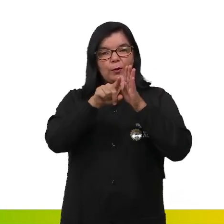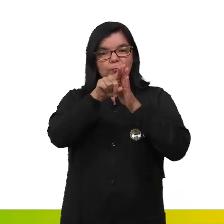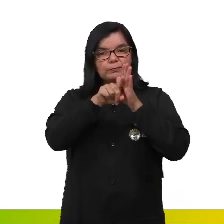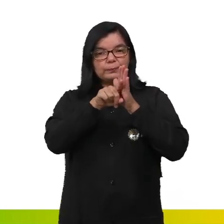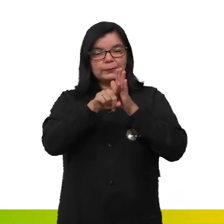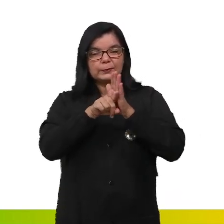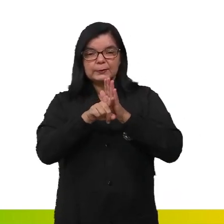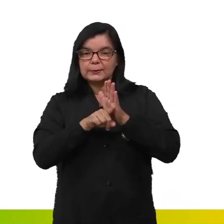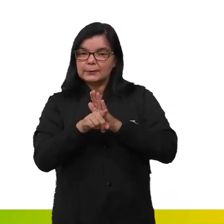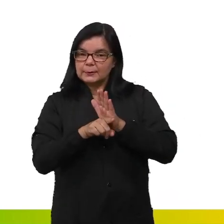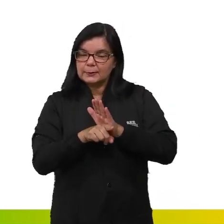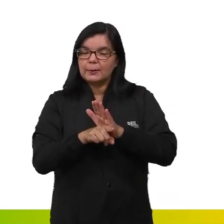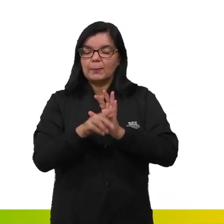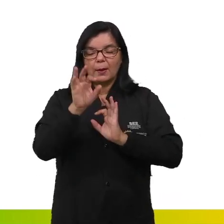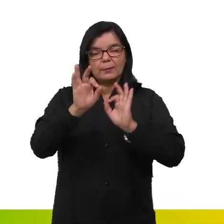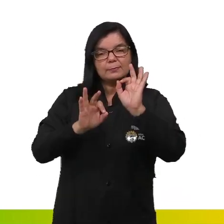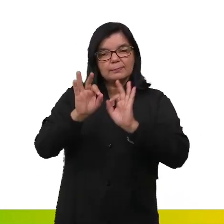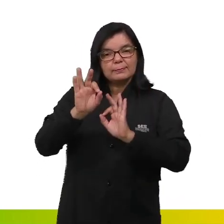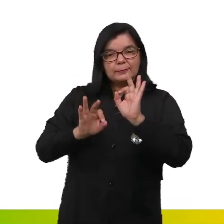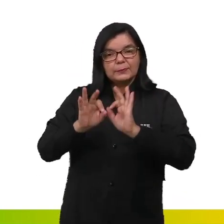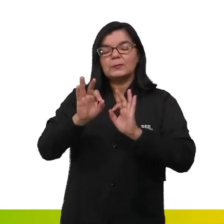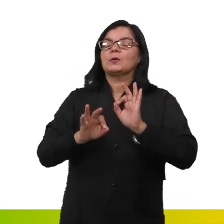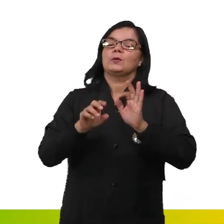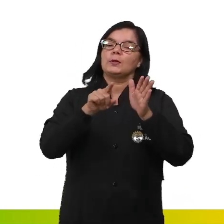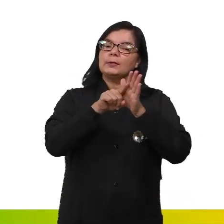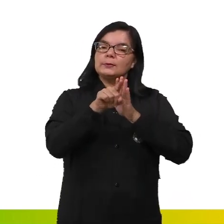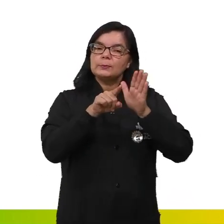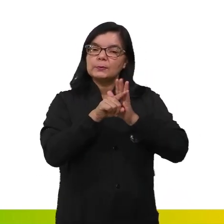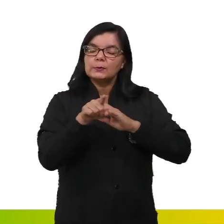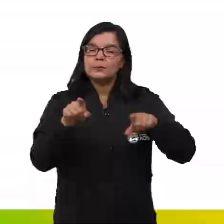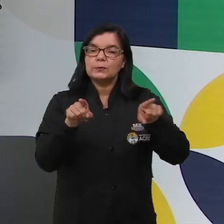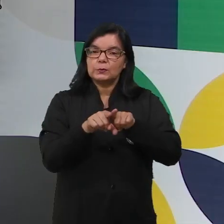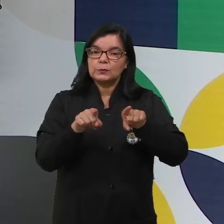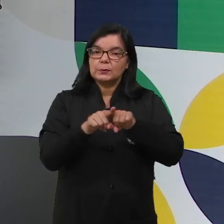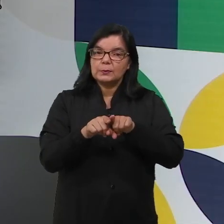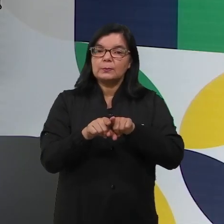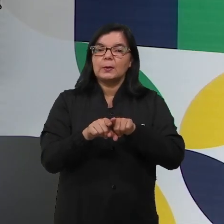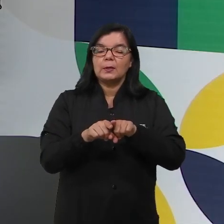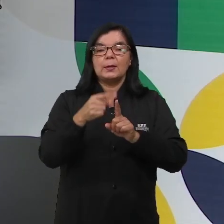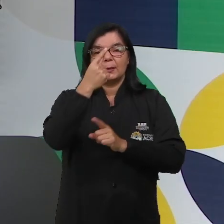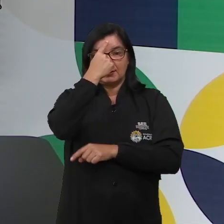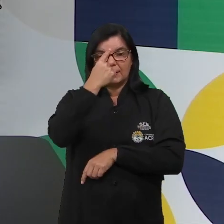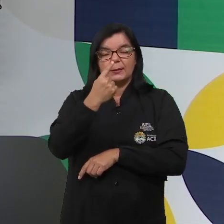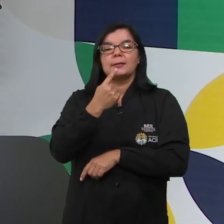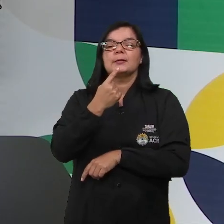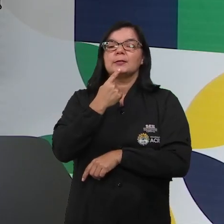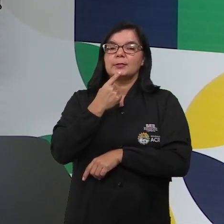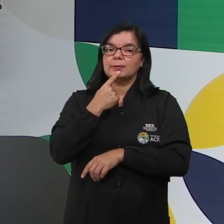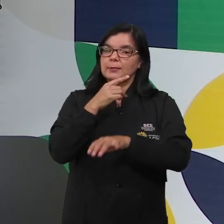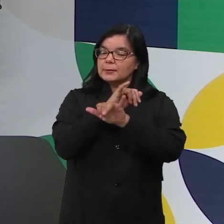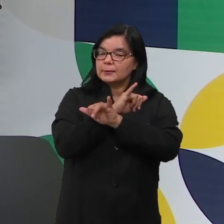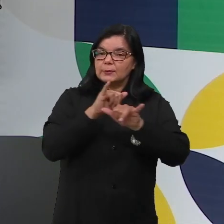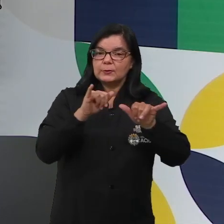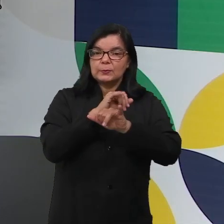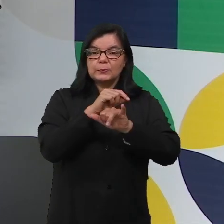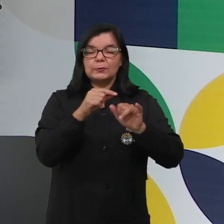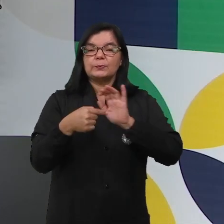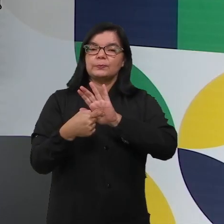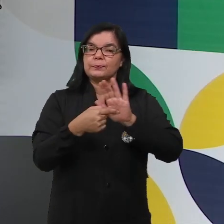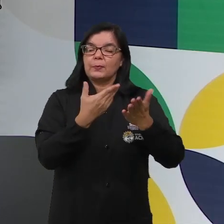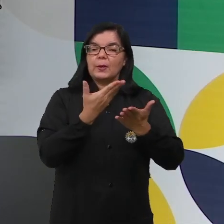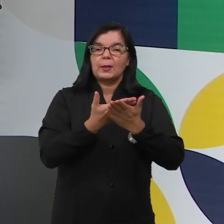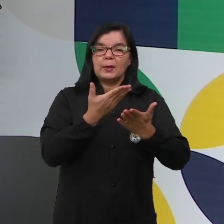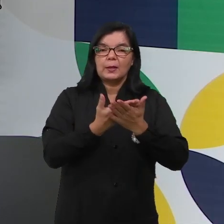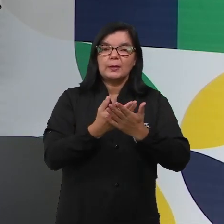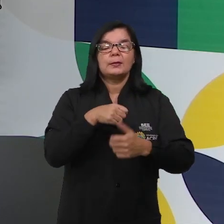da pesquisa para a formulação tanto das questões quanto das imagens, dos dados que a gente trouxe para a aula de